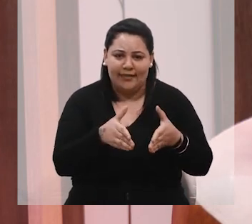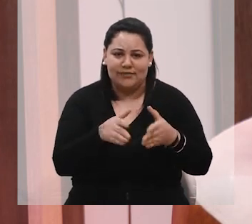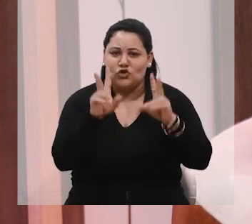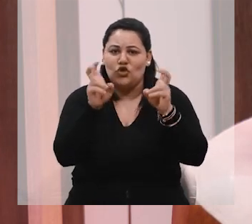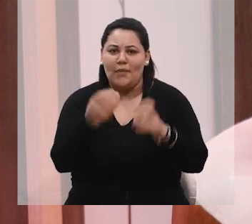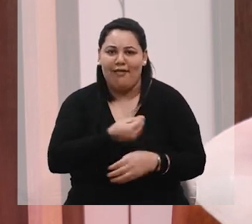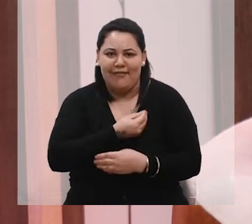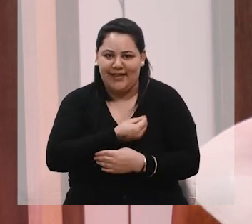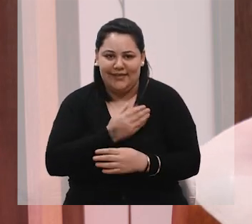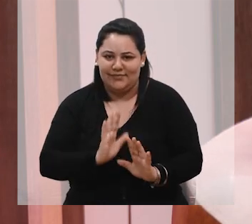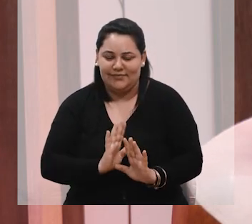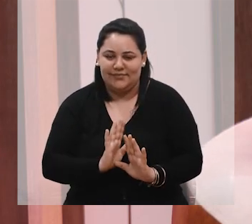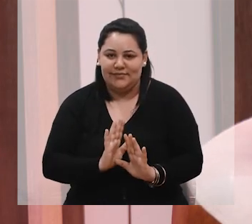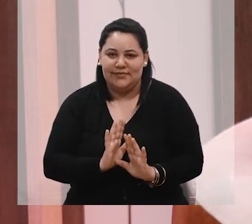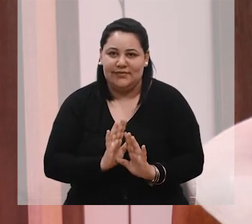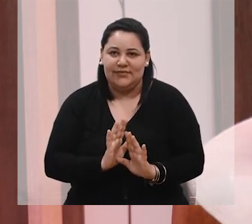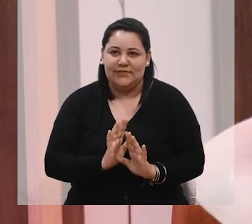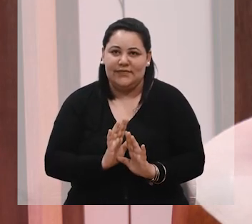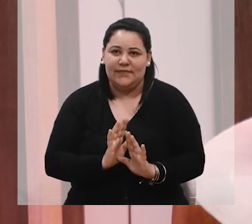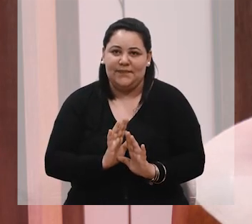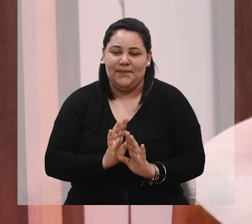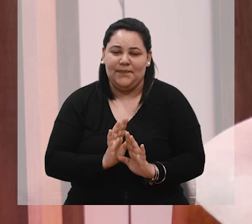Enfim.